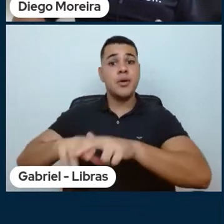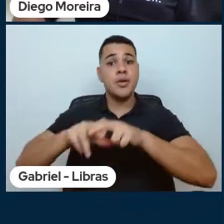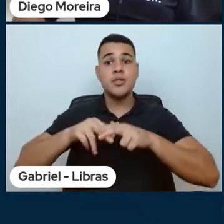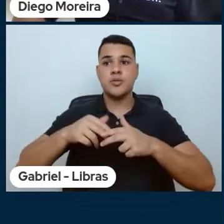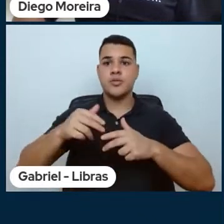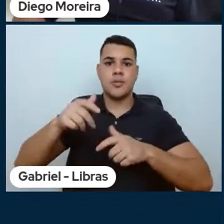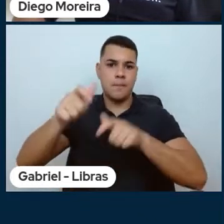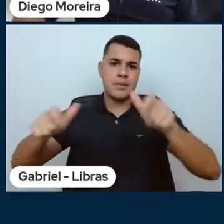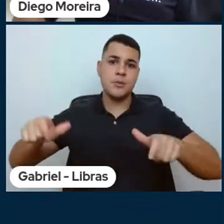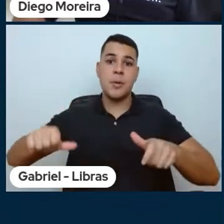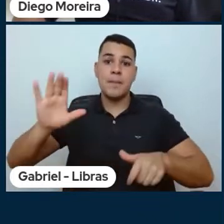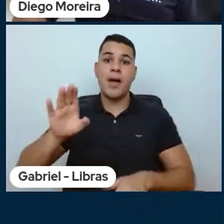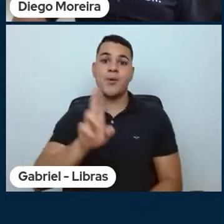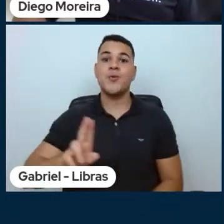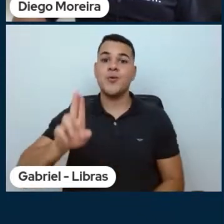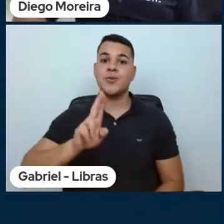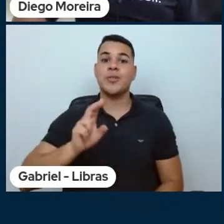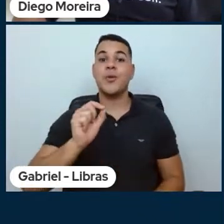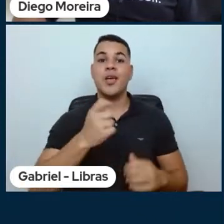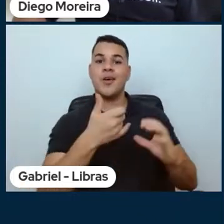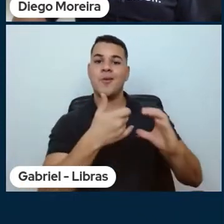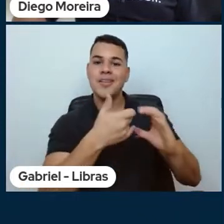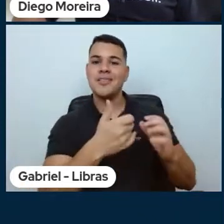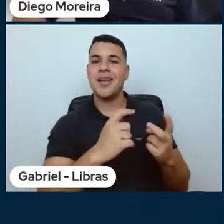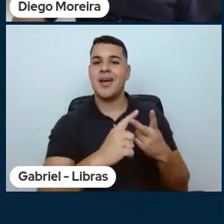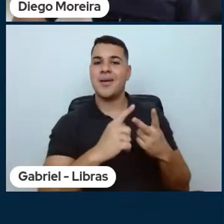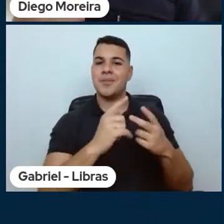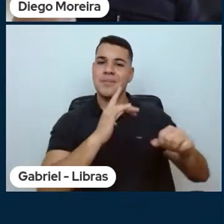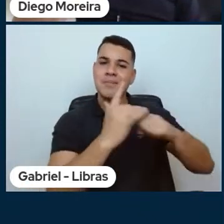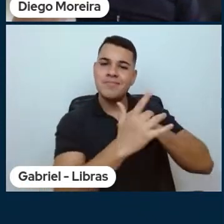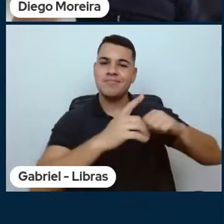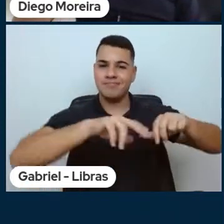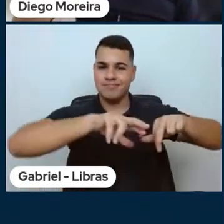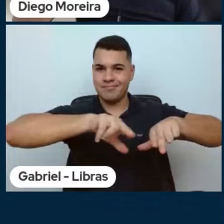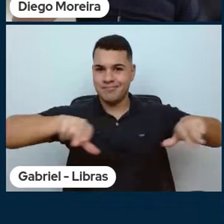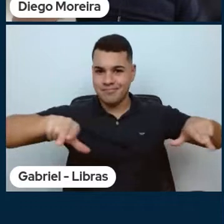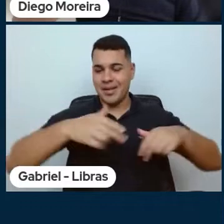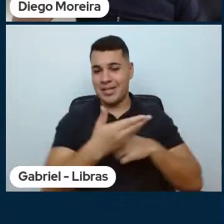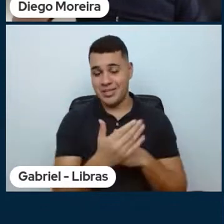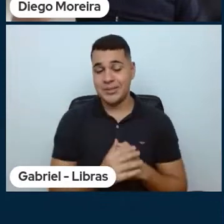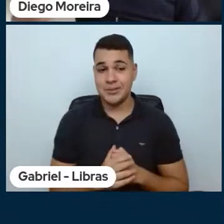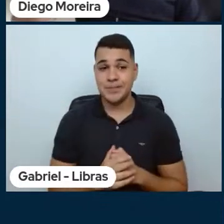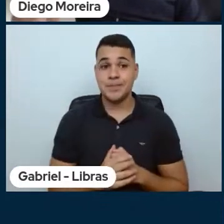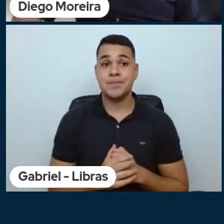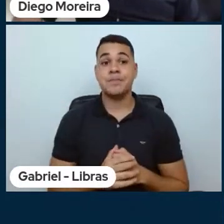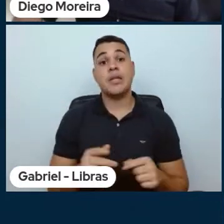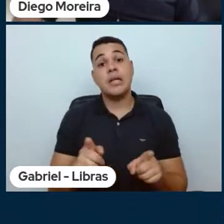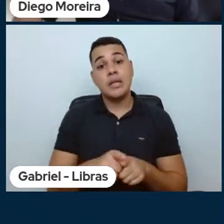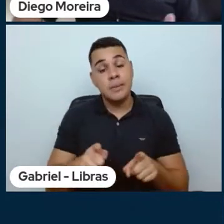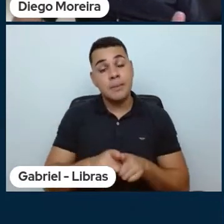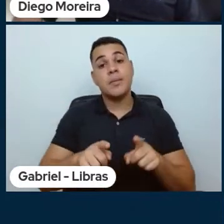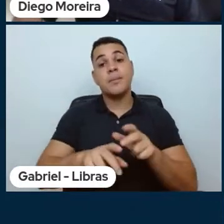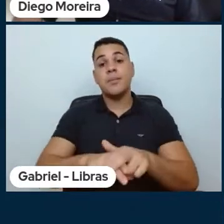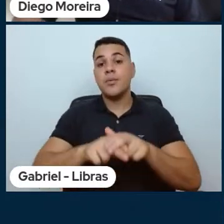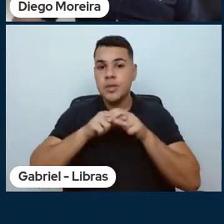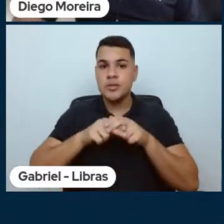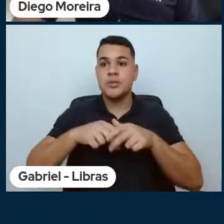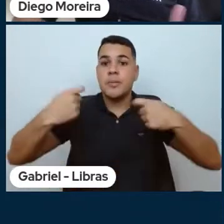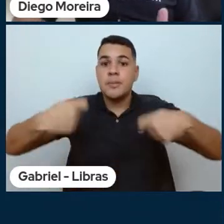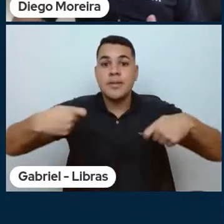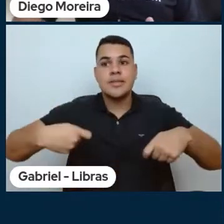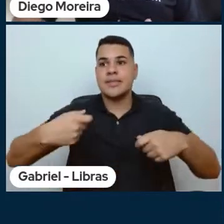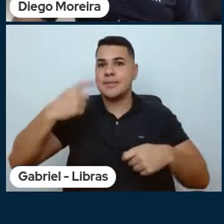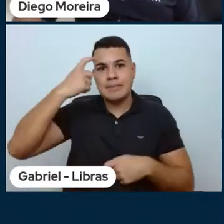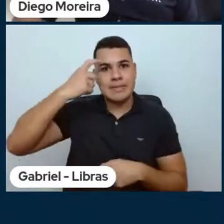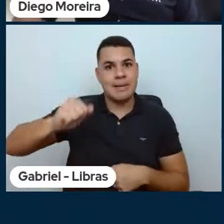no WhatsApp, isso gera uma corrida para suprir essa demanda de forma mais eficaz, com autoatendimento